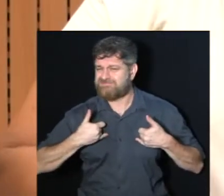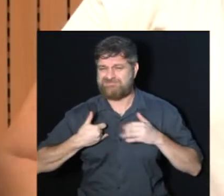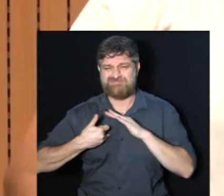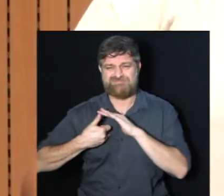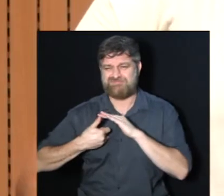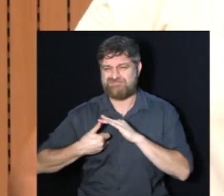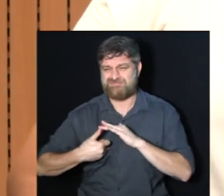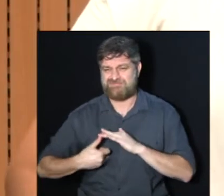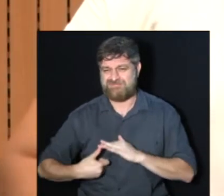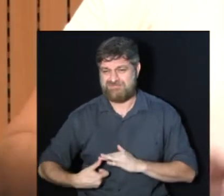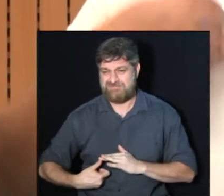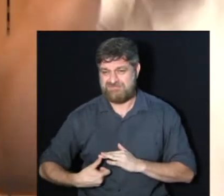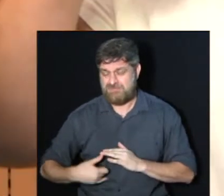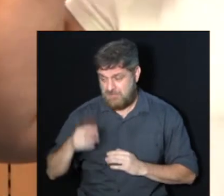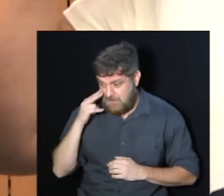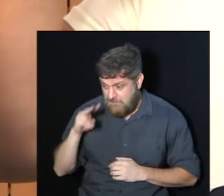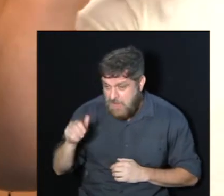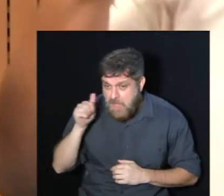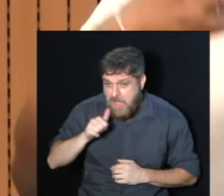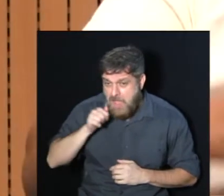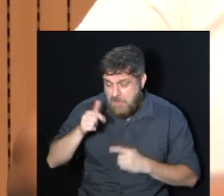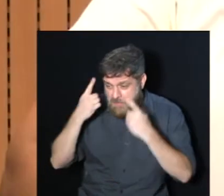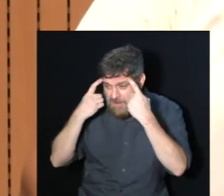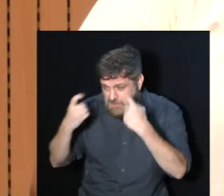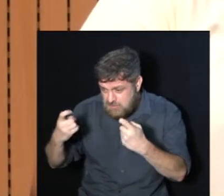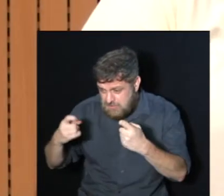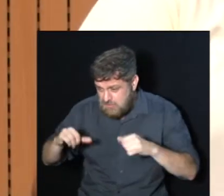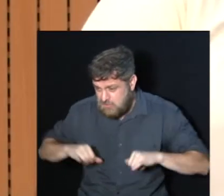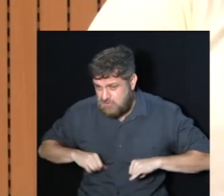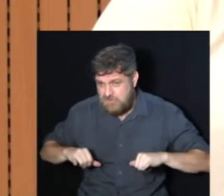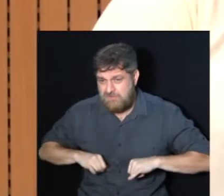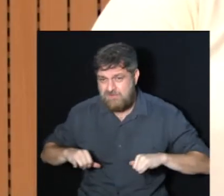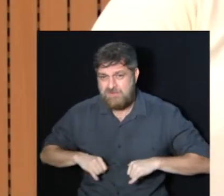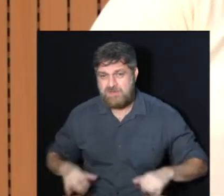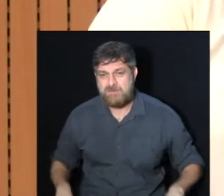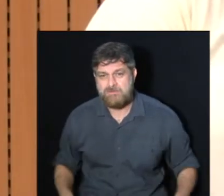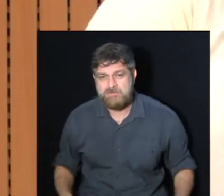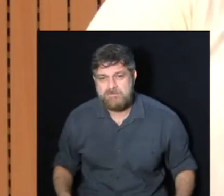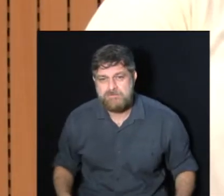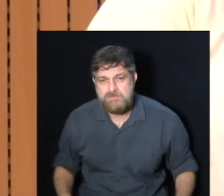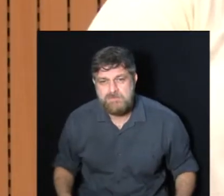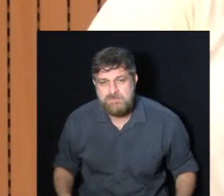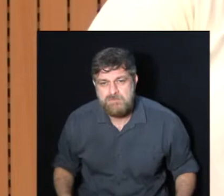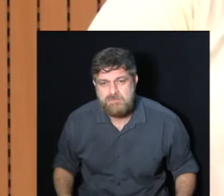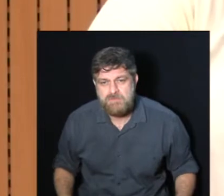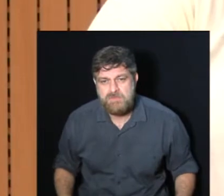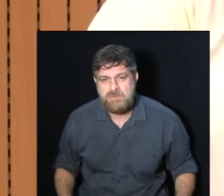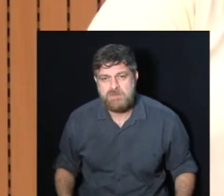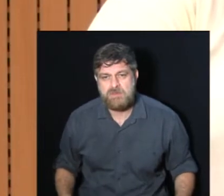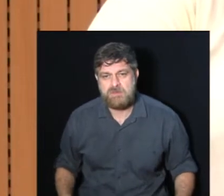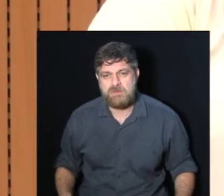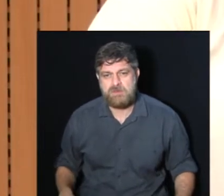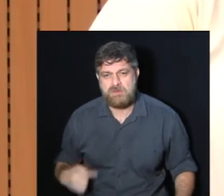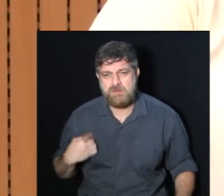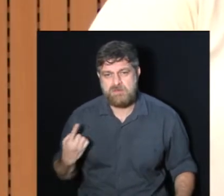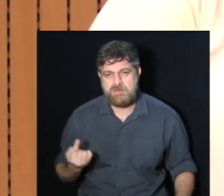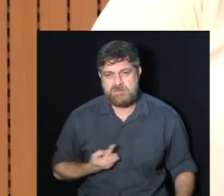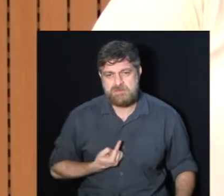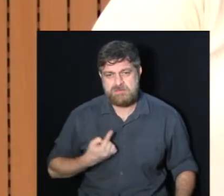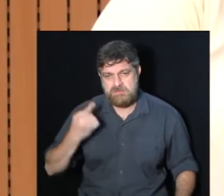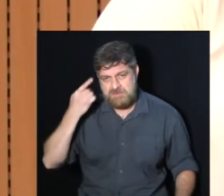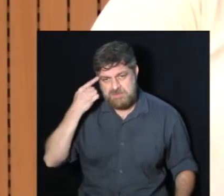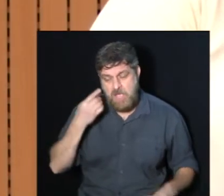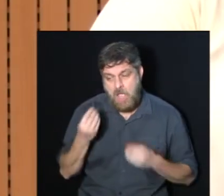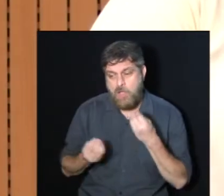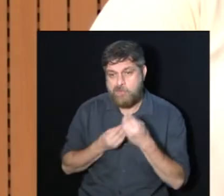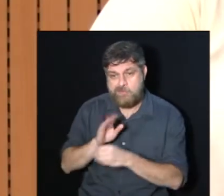a gente vê uma mulher violentada, nesse lugar, a gente fala, ela deve ter culpa do